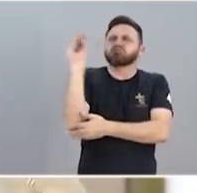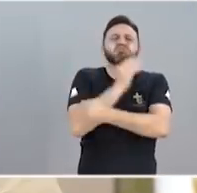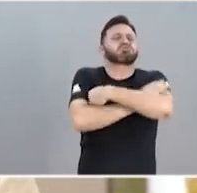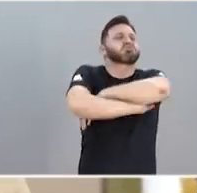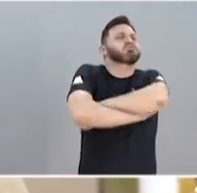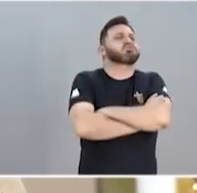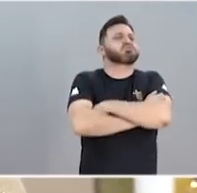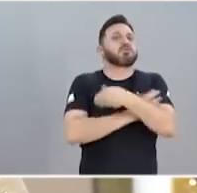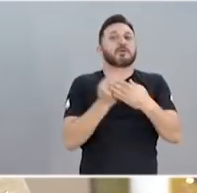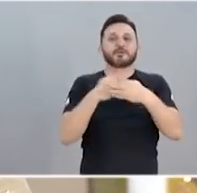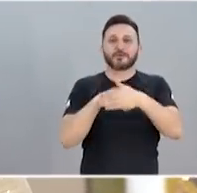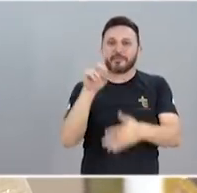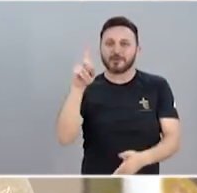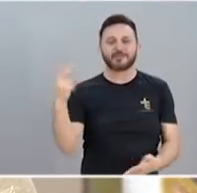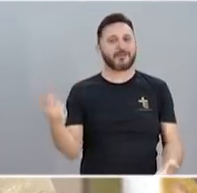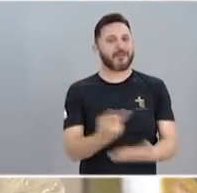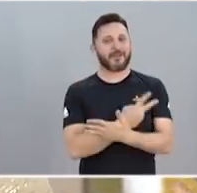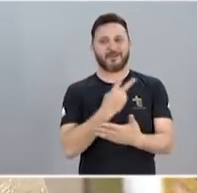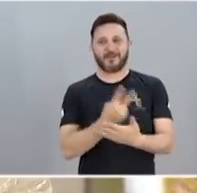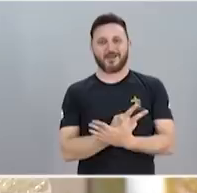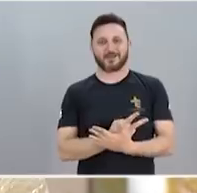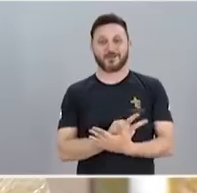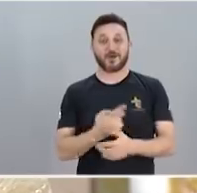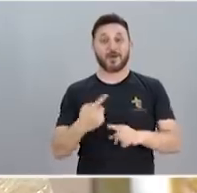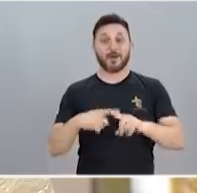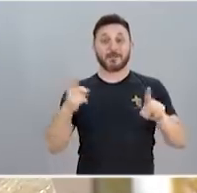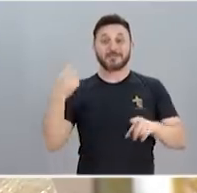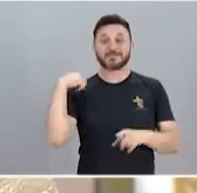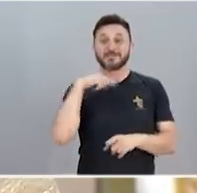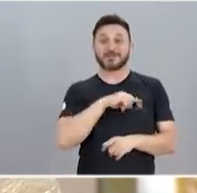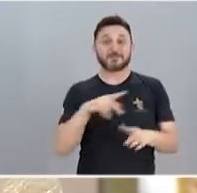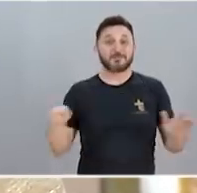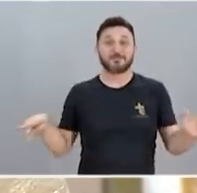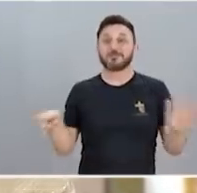se deixar encontrar por Deus.